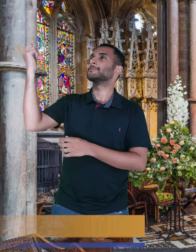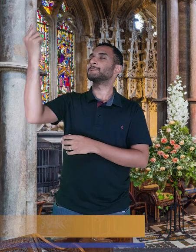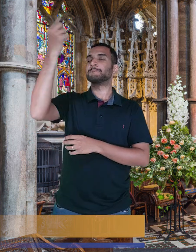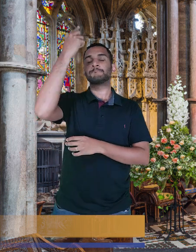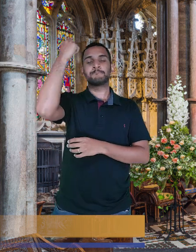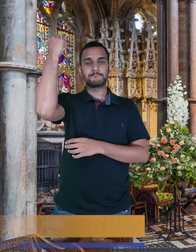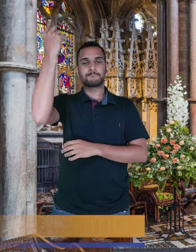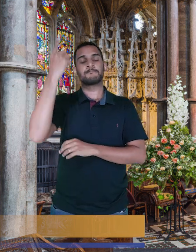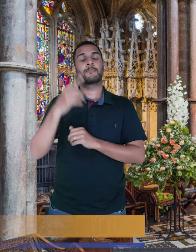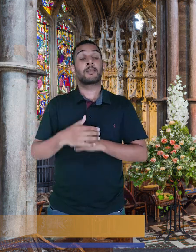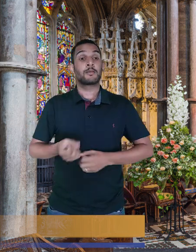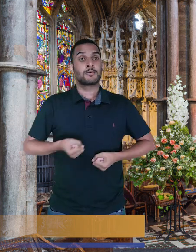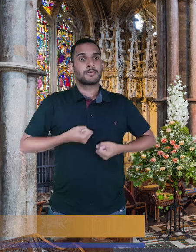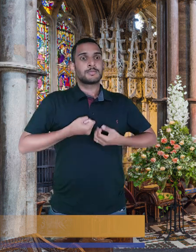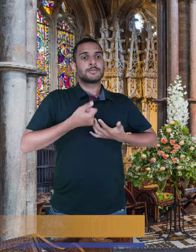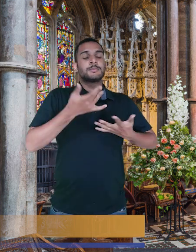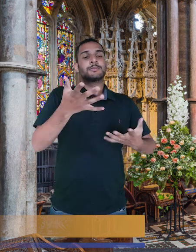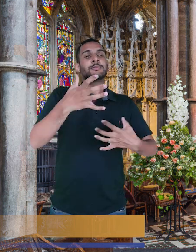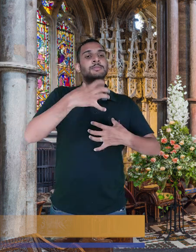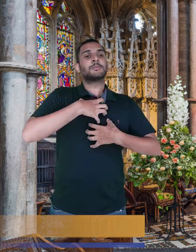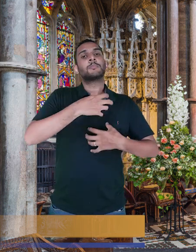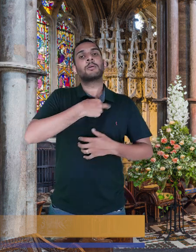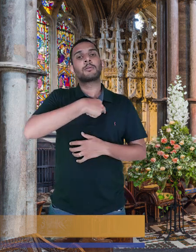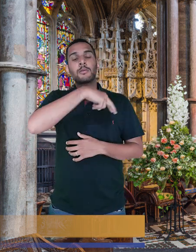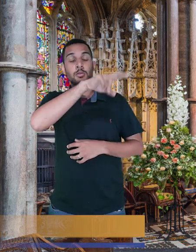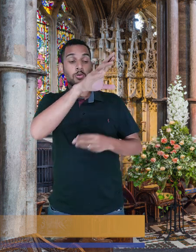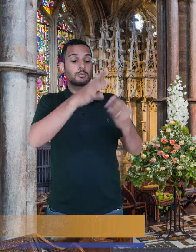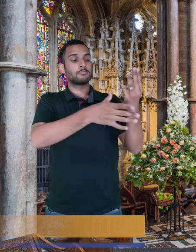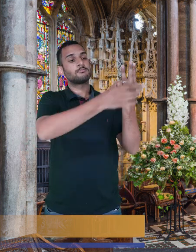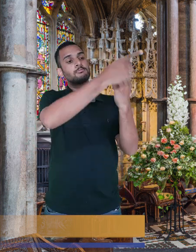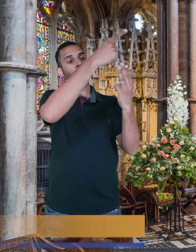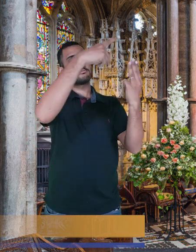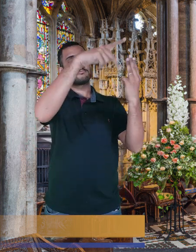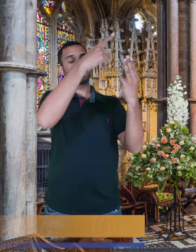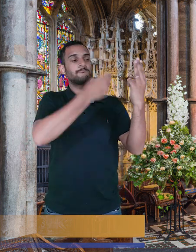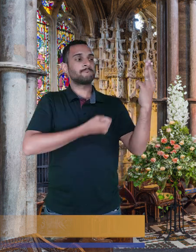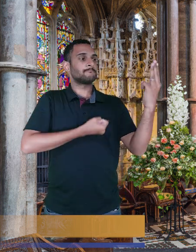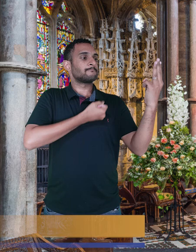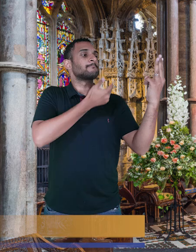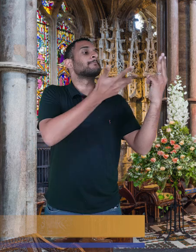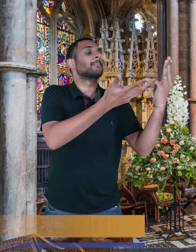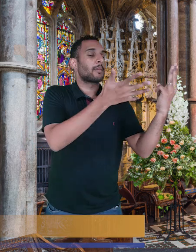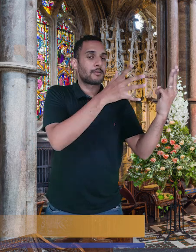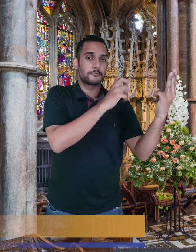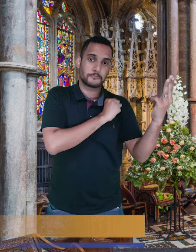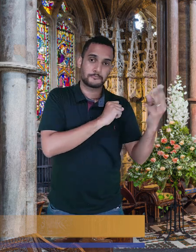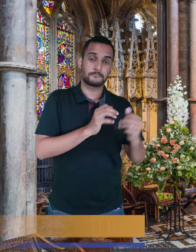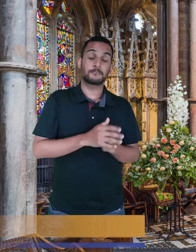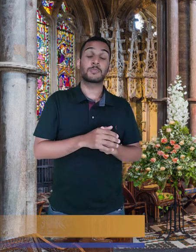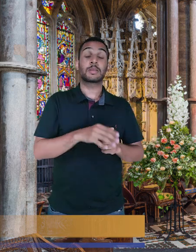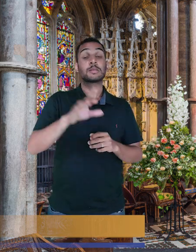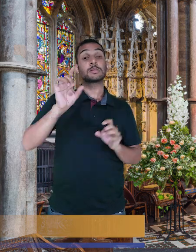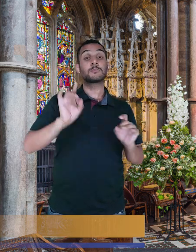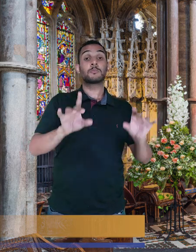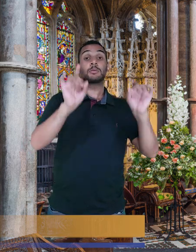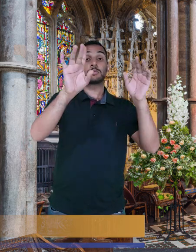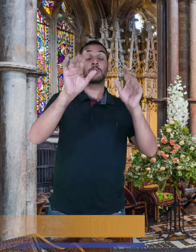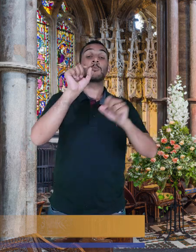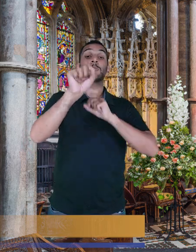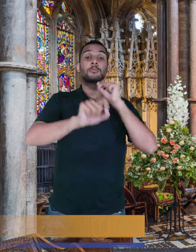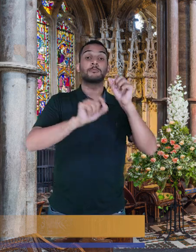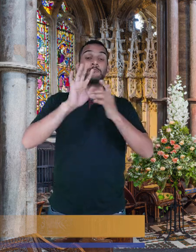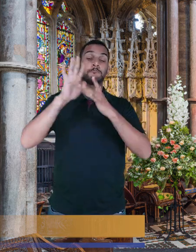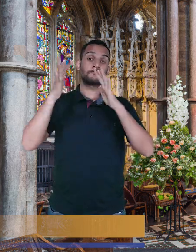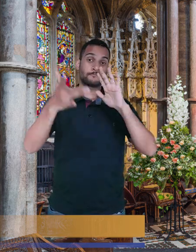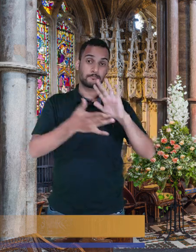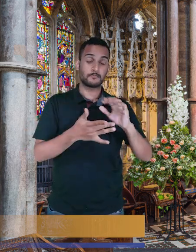nas alturas, que exprime muito bem os sentimentos religiosos para com as divinas pessoas e, acima de tudo, para com o